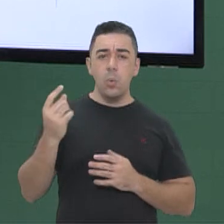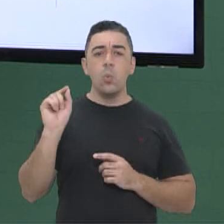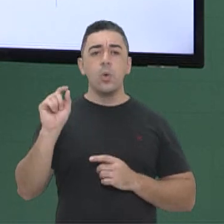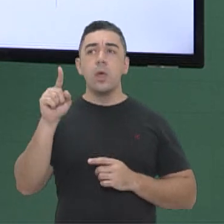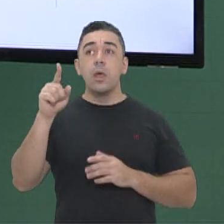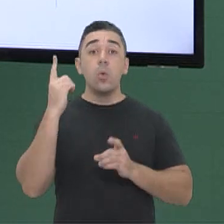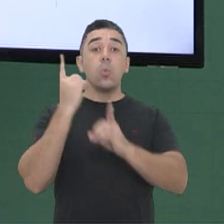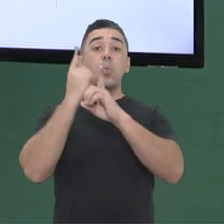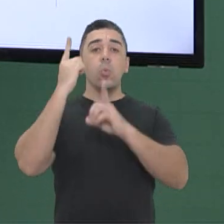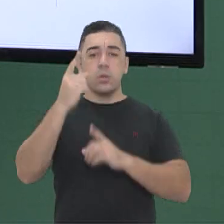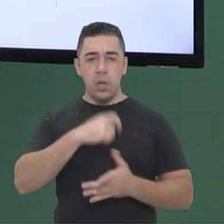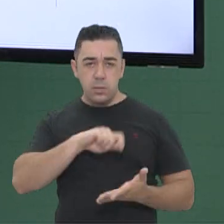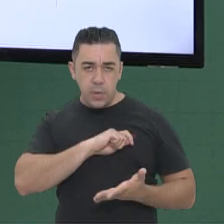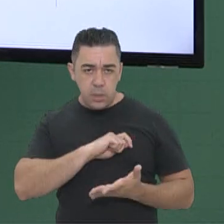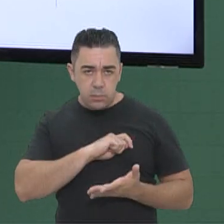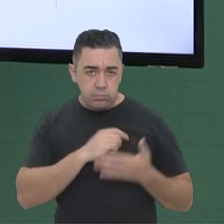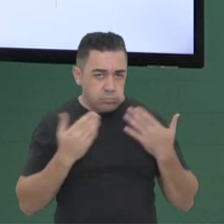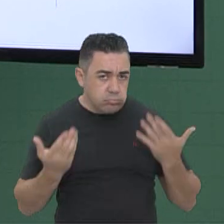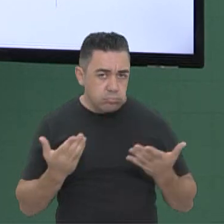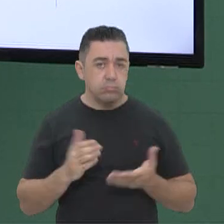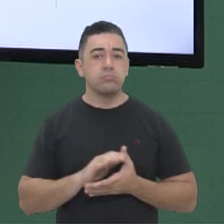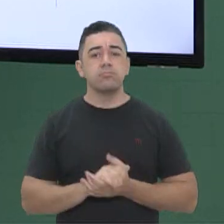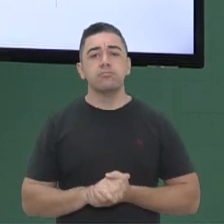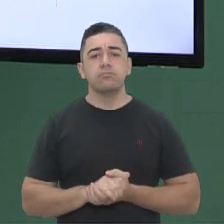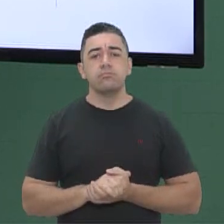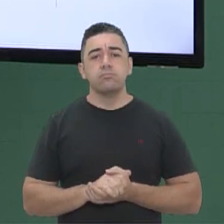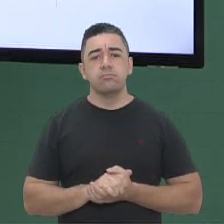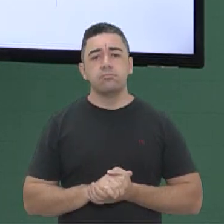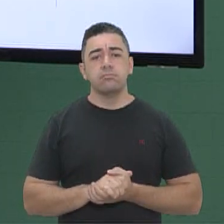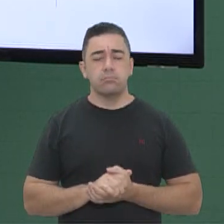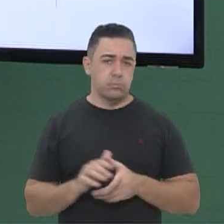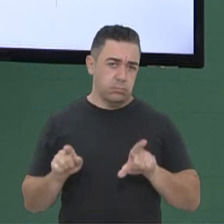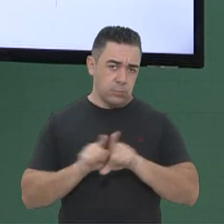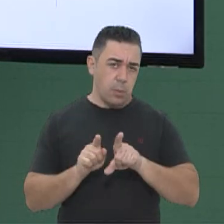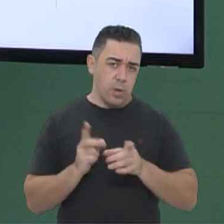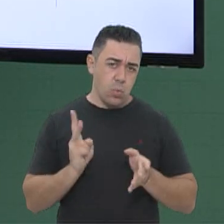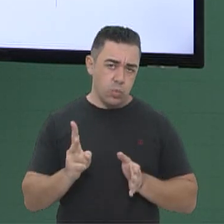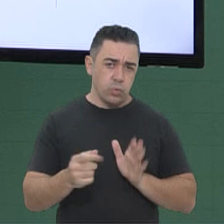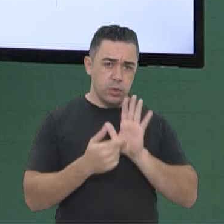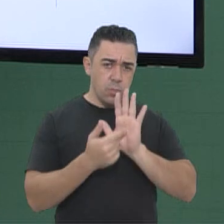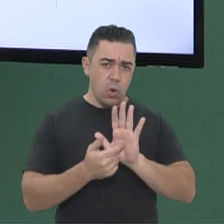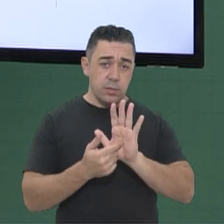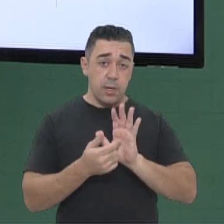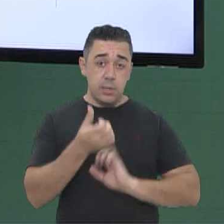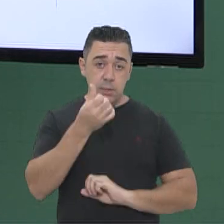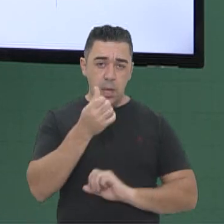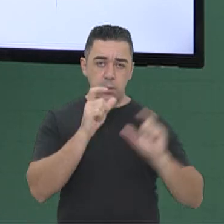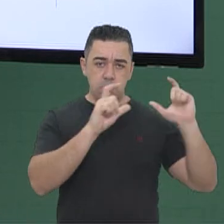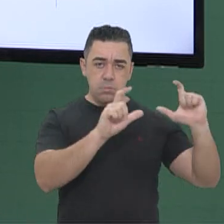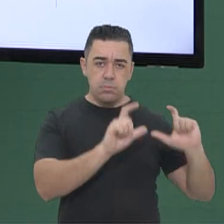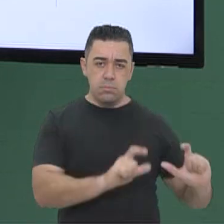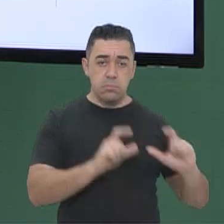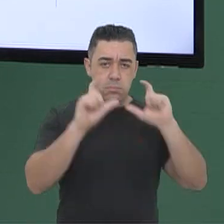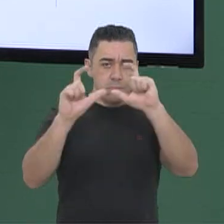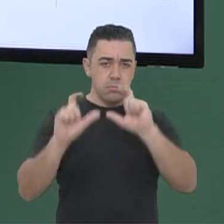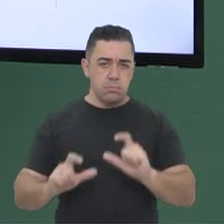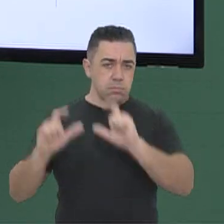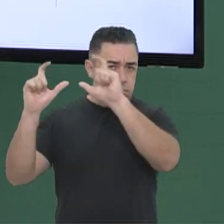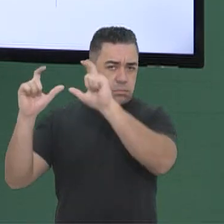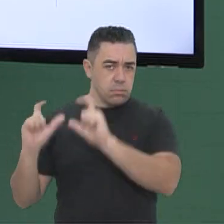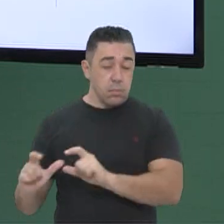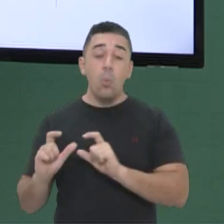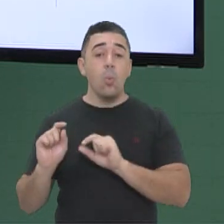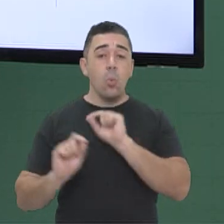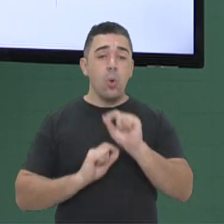ao viajar para a Espanha. Ele traz 6 aspectos. Desses 6